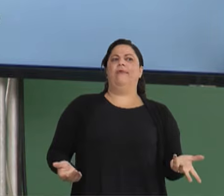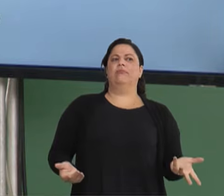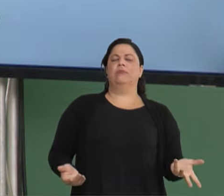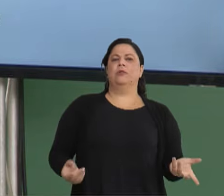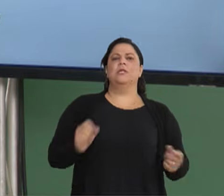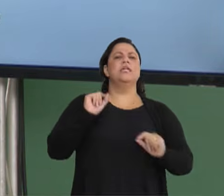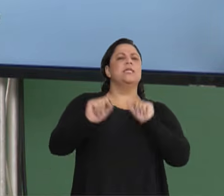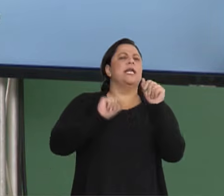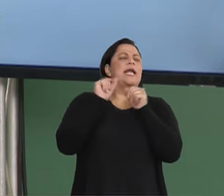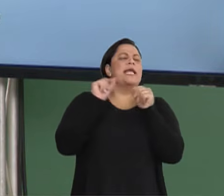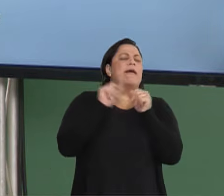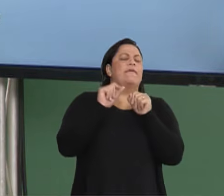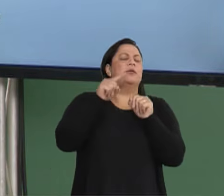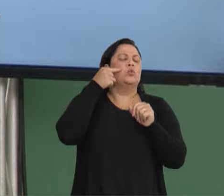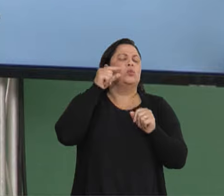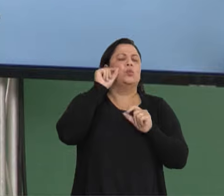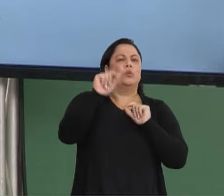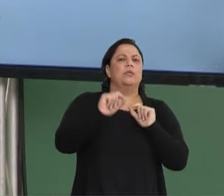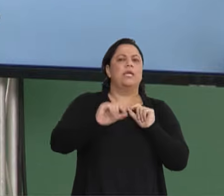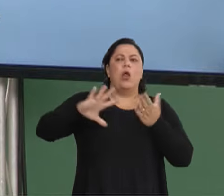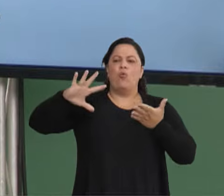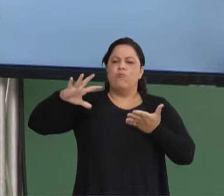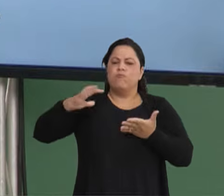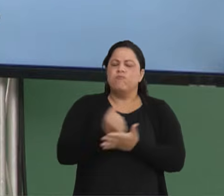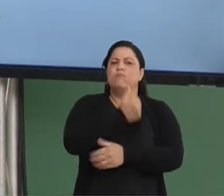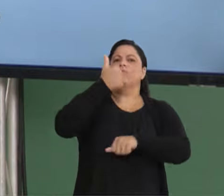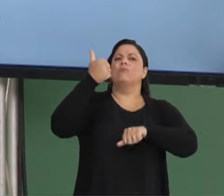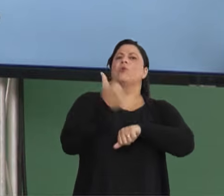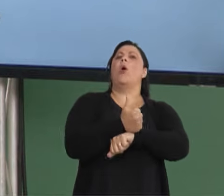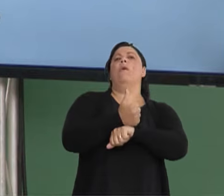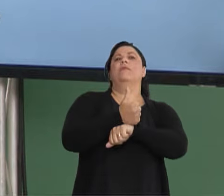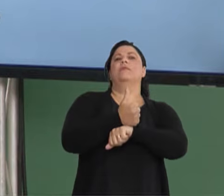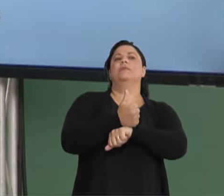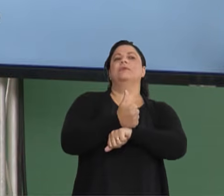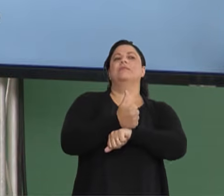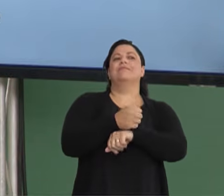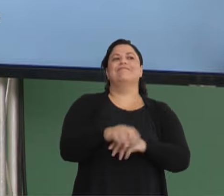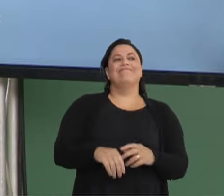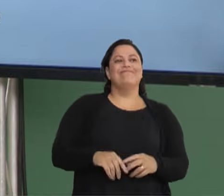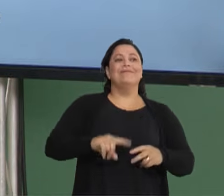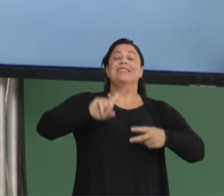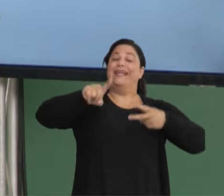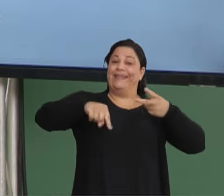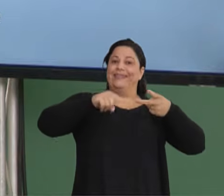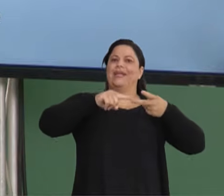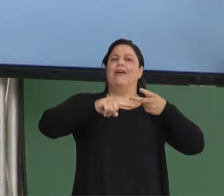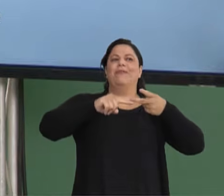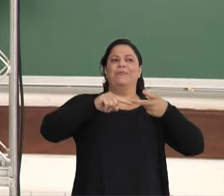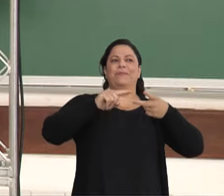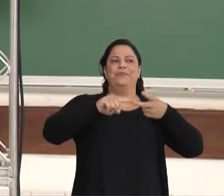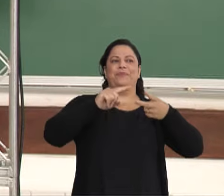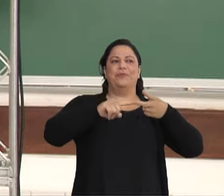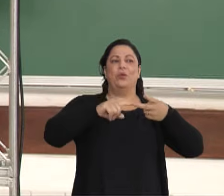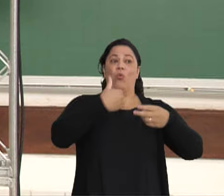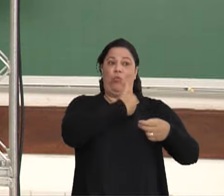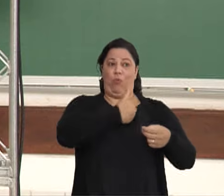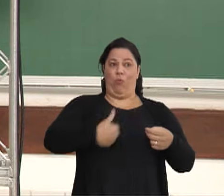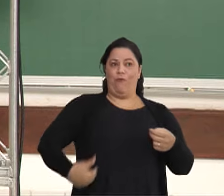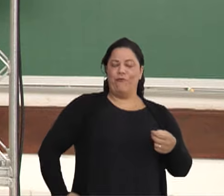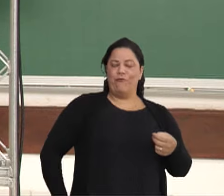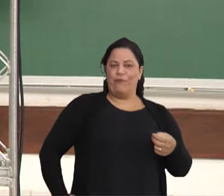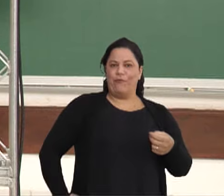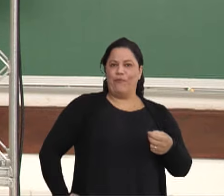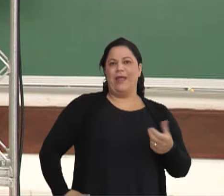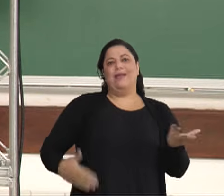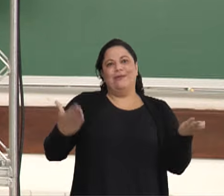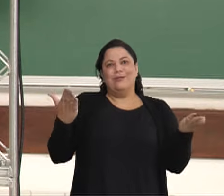provisório foi a primeira fase, então, do governo Getúlio Vargas após ele liderar o golpe com o apoio dos tenentes. Lembra